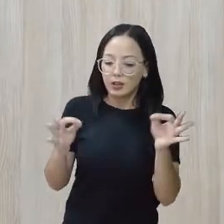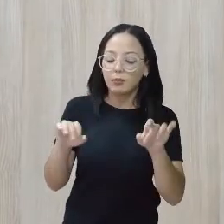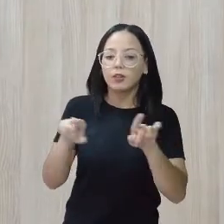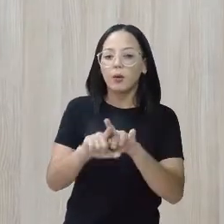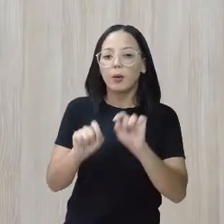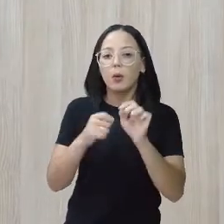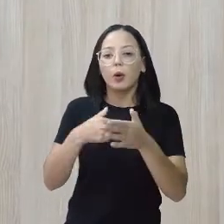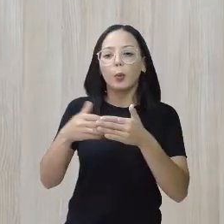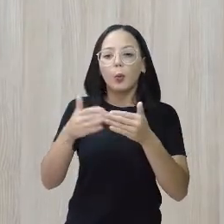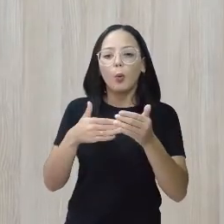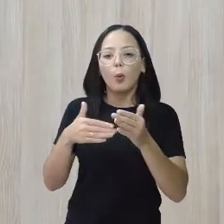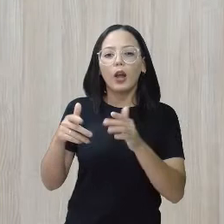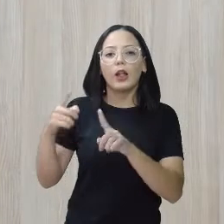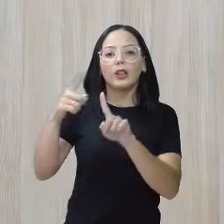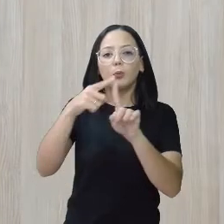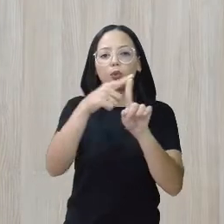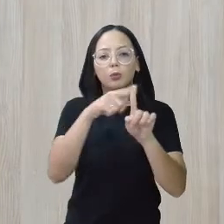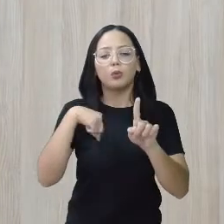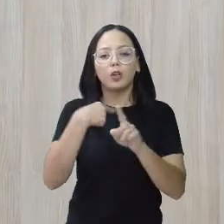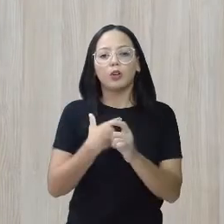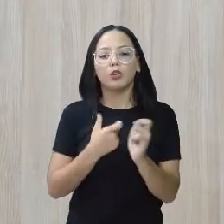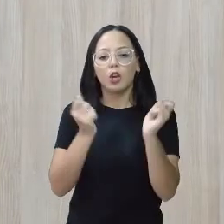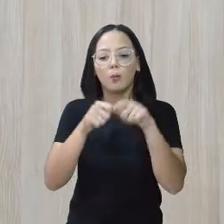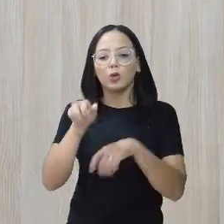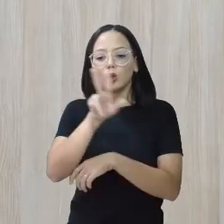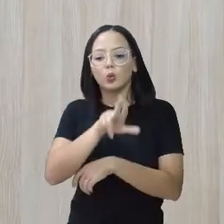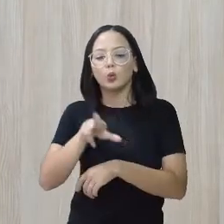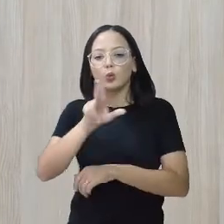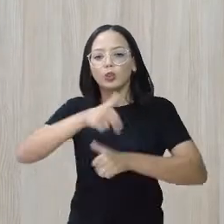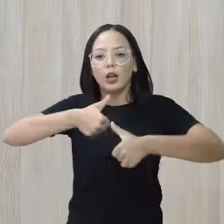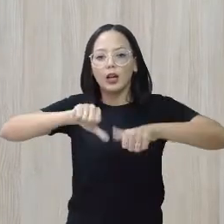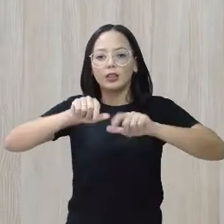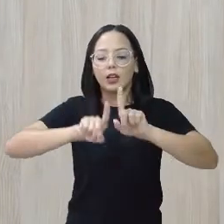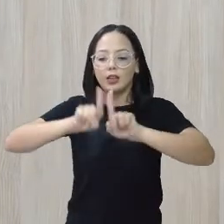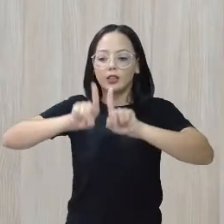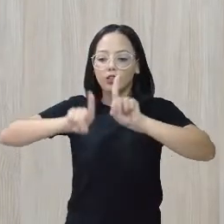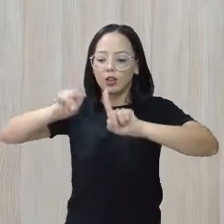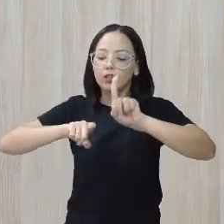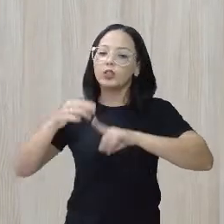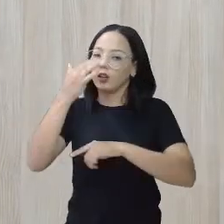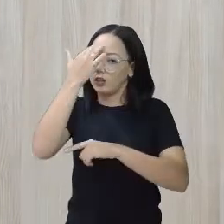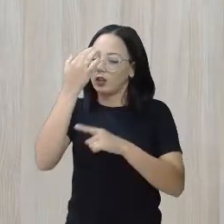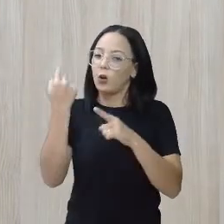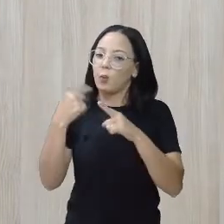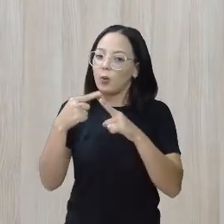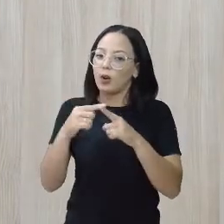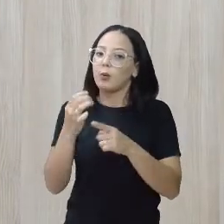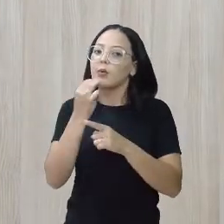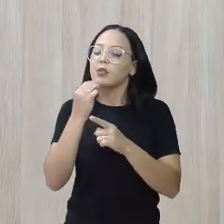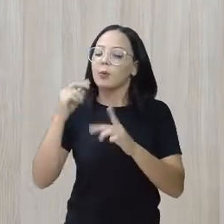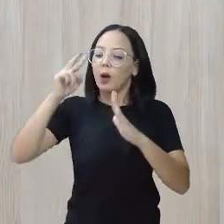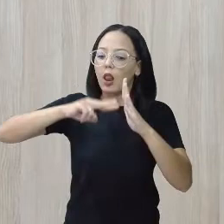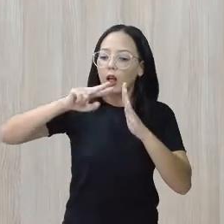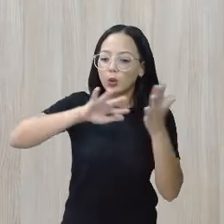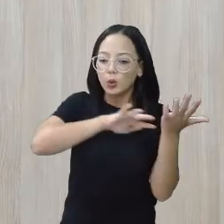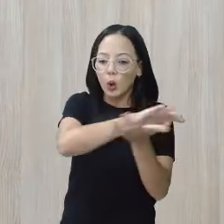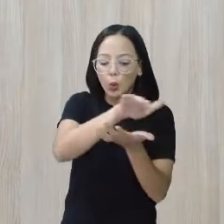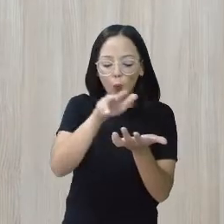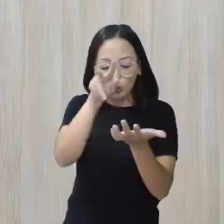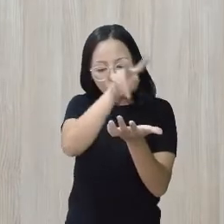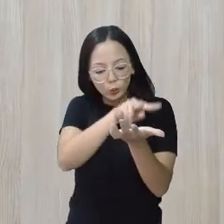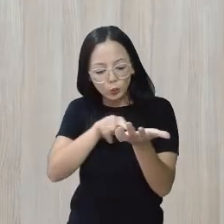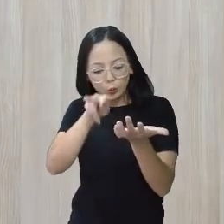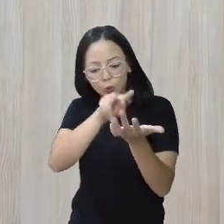também em qualquer elemento que a gente possa utilizar da análise estatística, né? Afinal de contas, a leitura do mundo que a gente